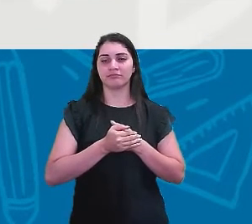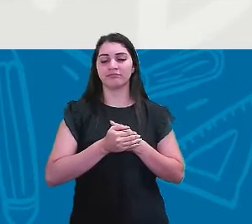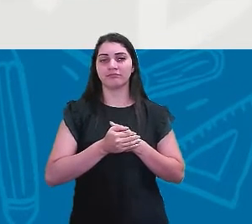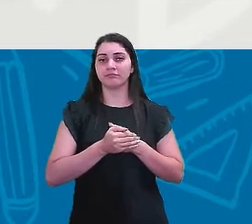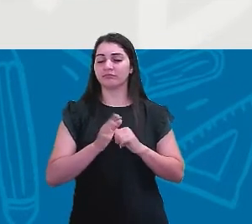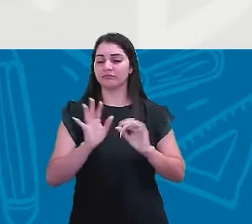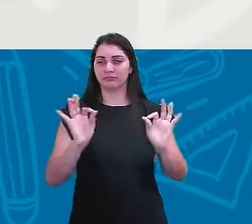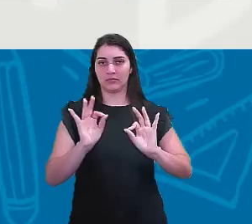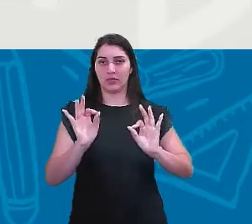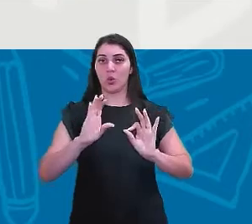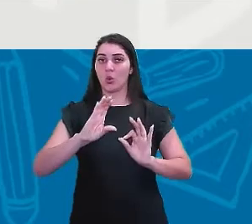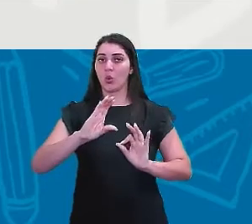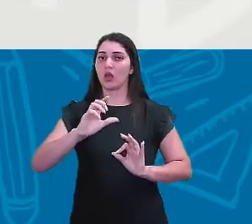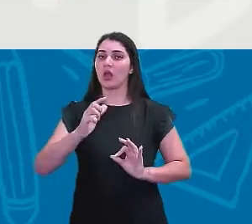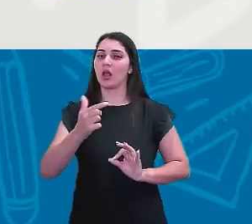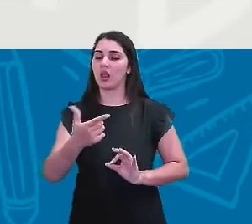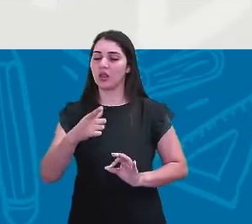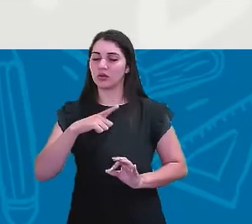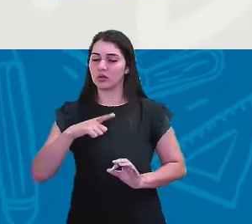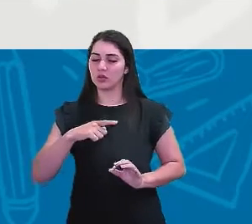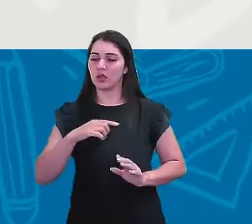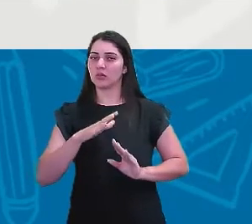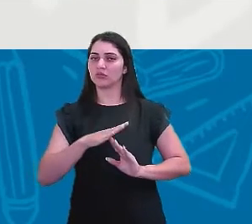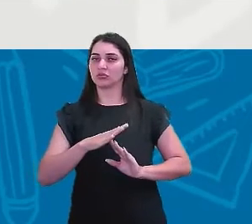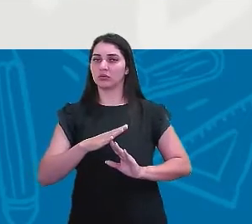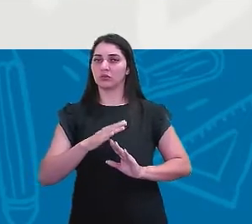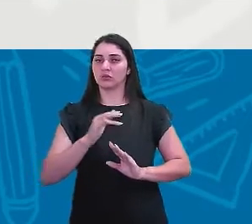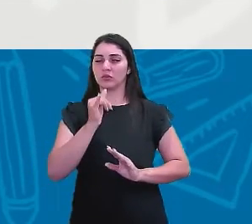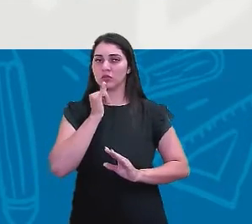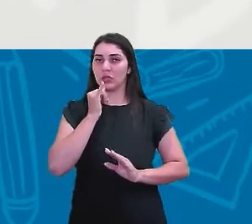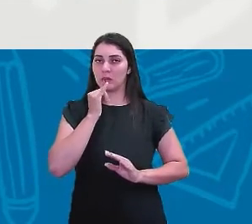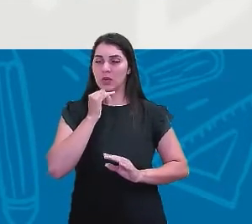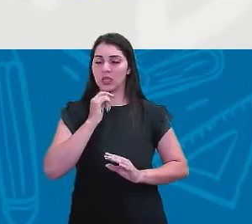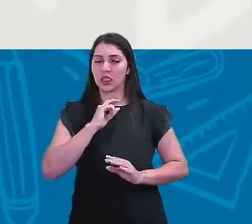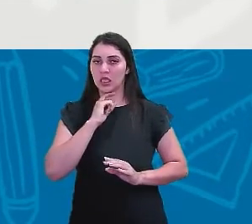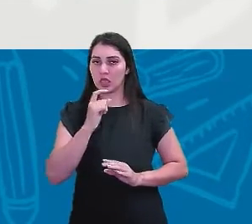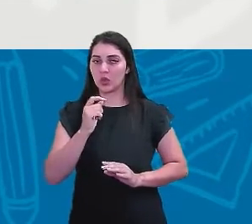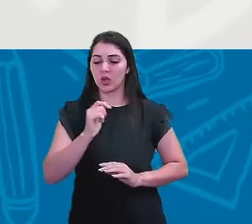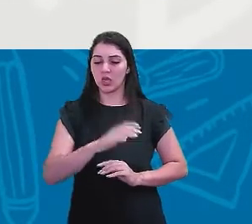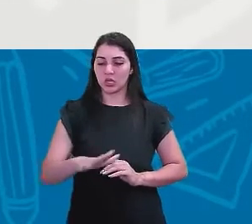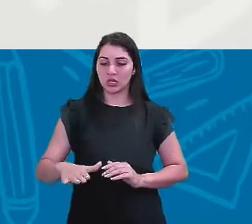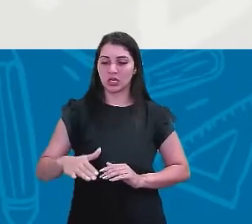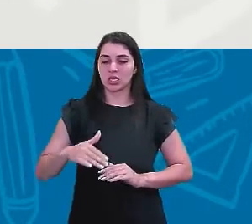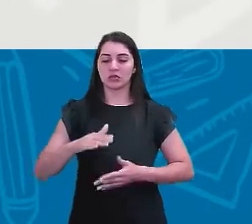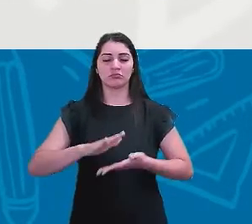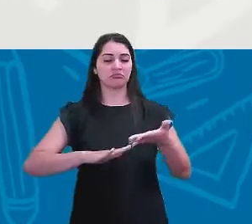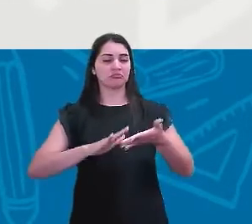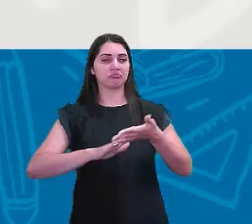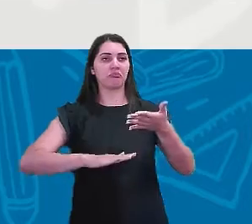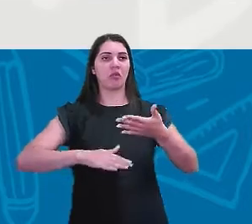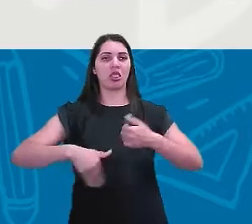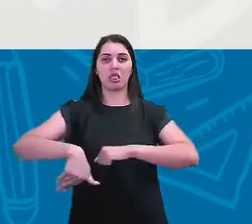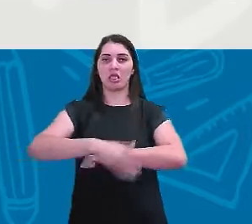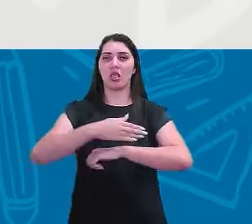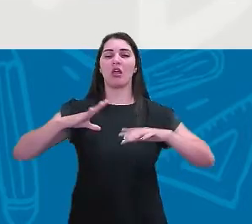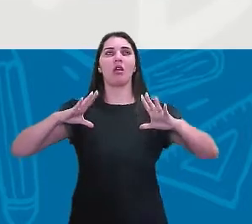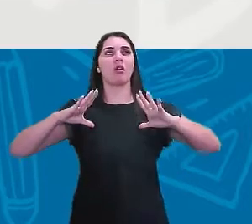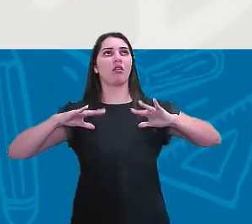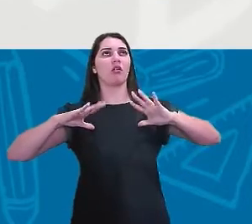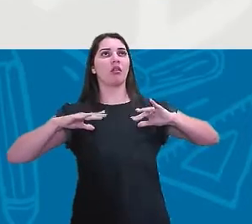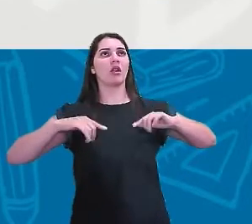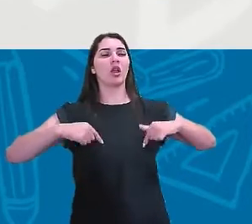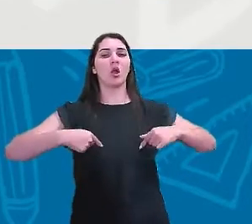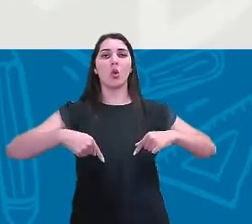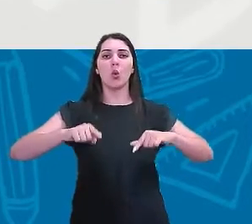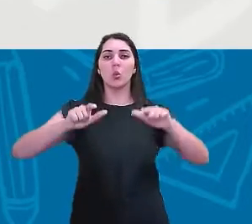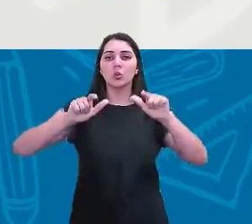Não. Claro, existem os limites. Nenhuma criança vai sair por aí, nenhum adolescente, ao Deus dará, indo aonde quiser, para onde